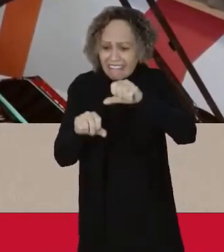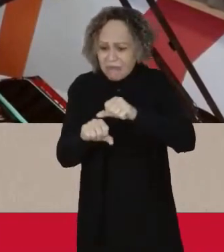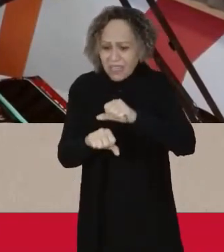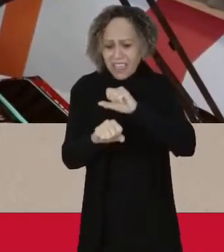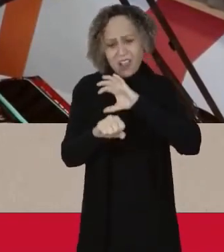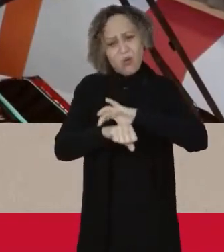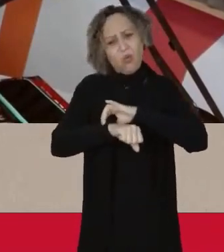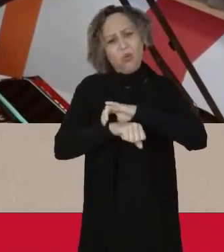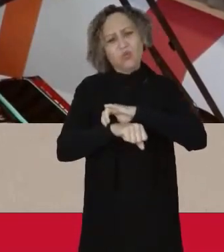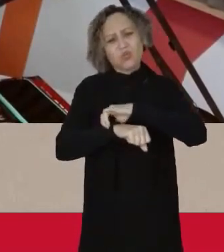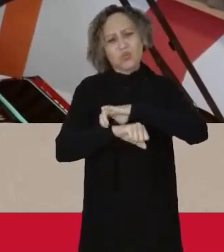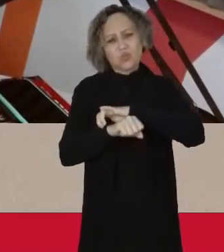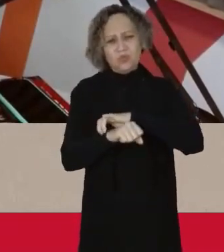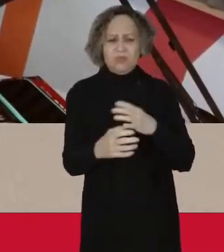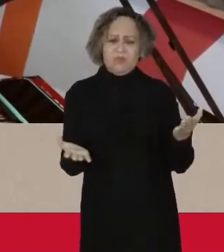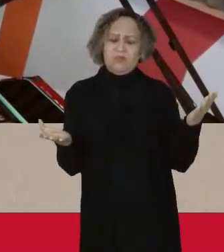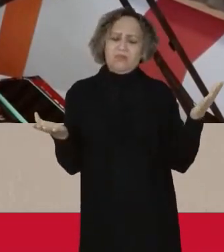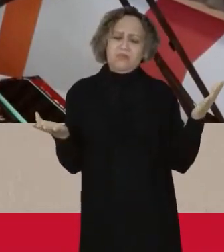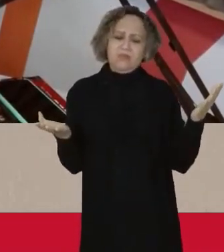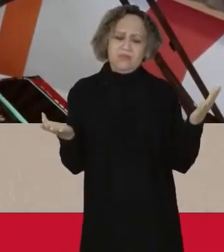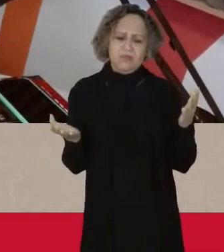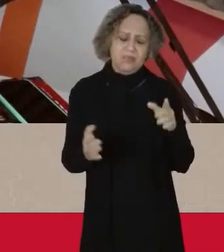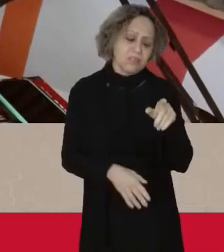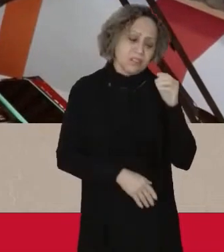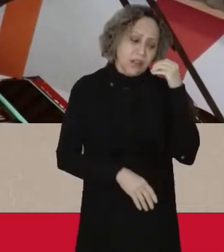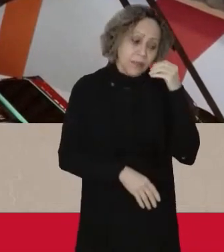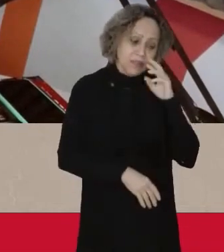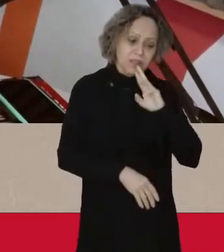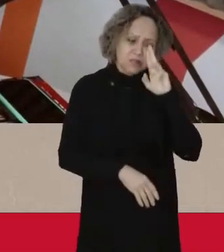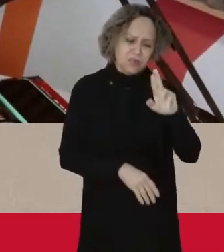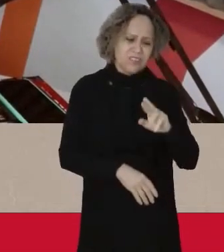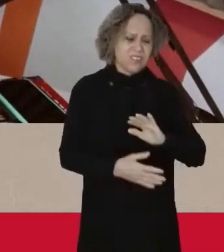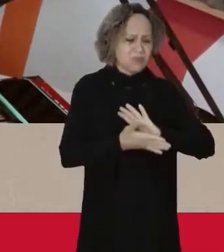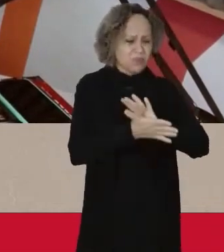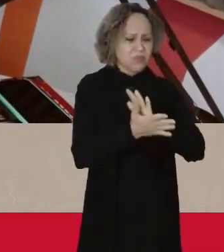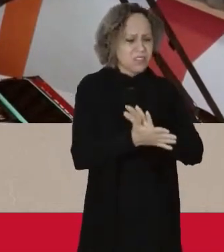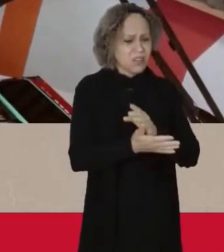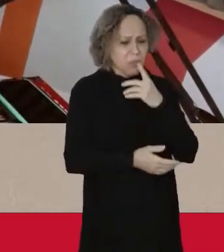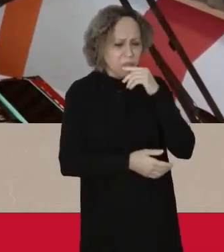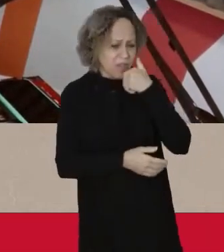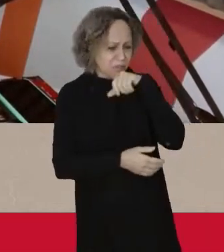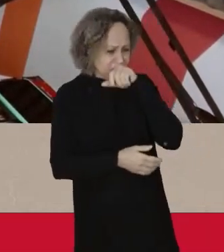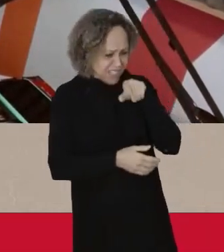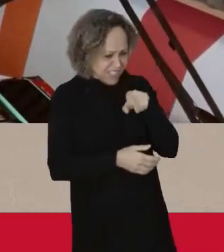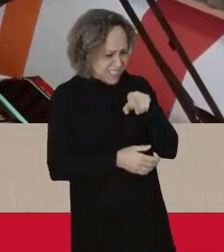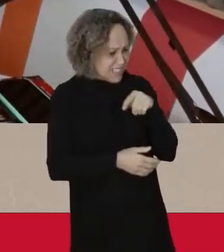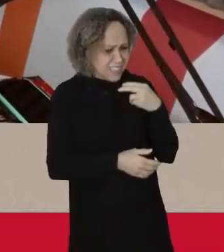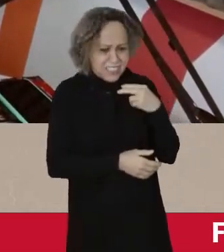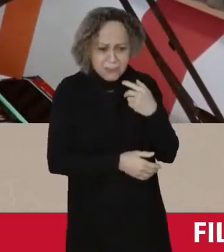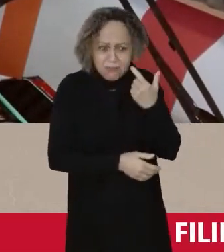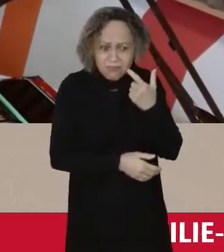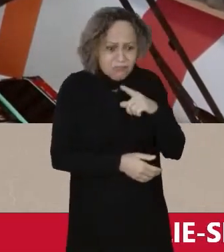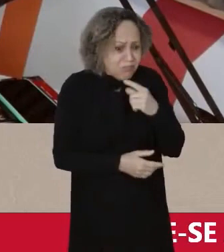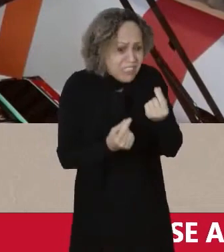A que ponto o Realmente é nosso país? deprimente, é muita humilhação mesmo, né? Pai e mãe de família não ter como prover seus